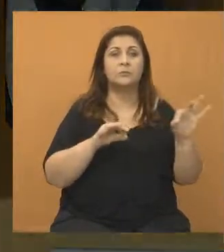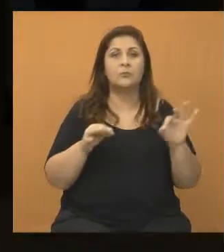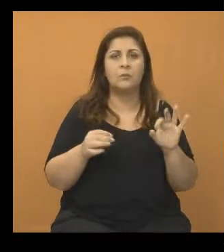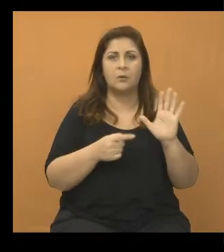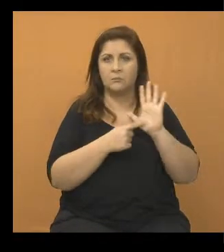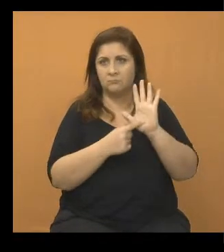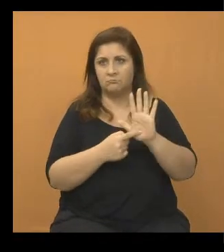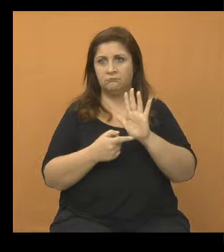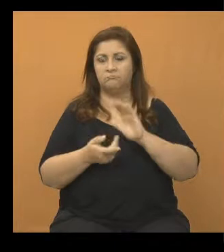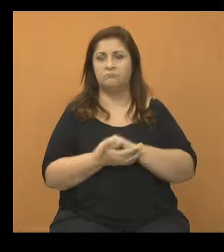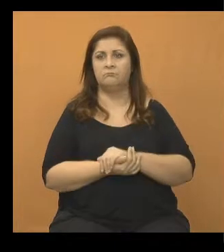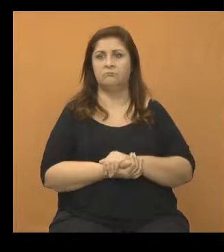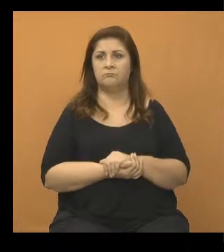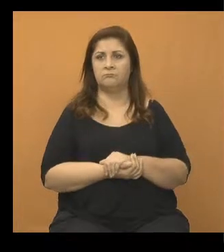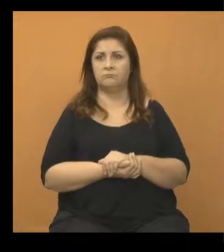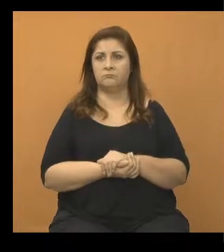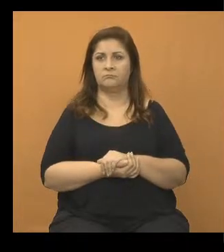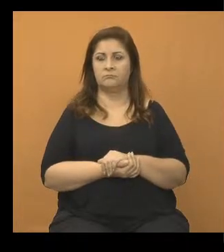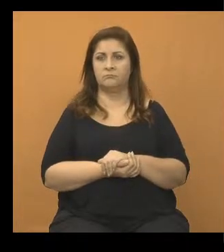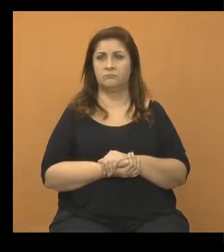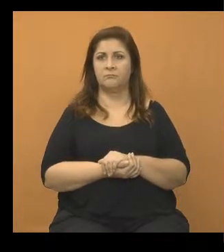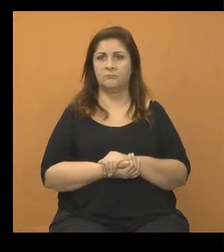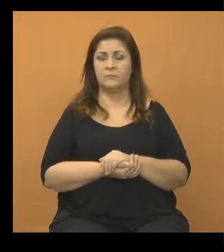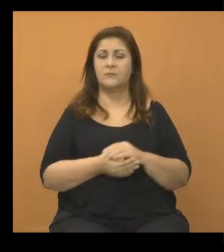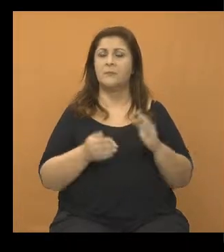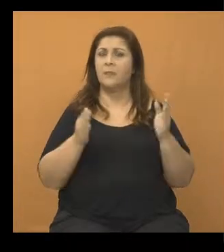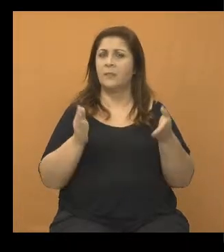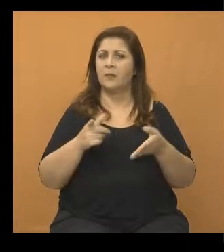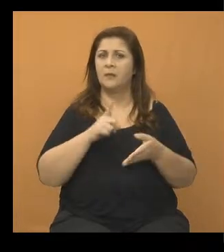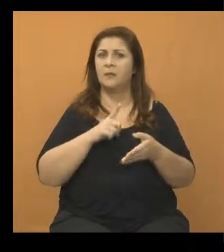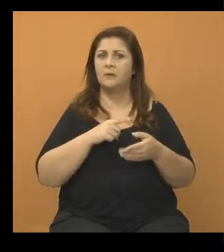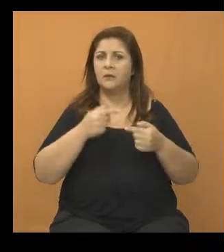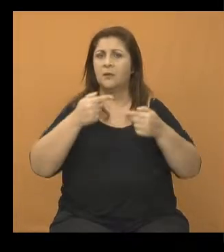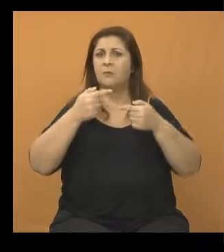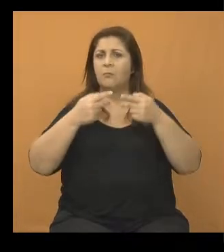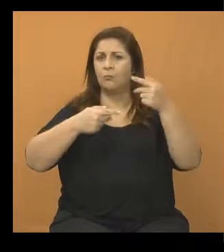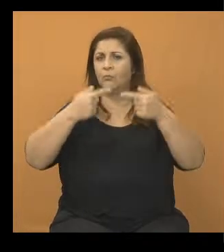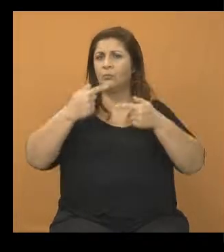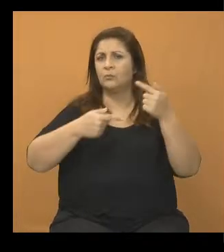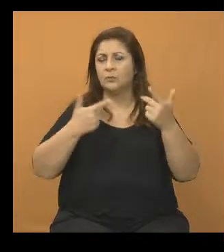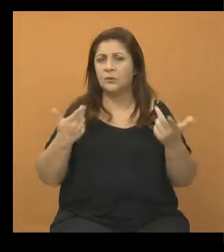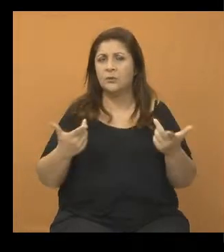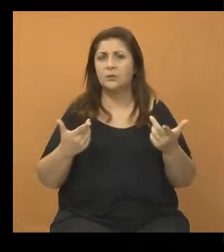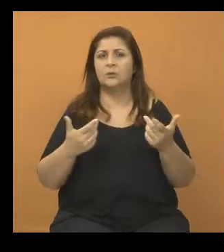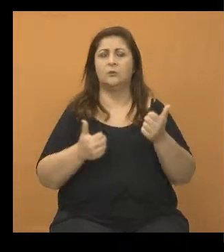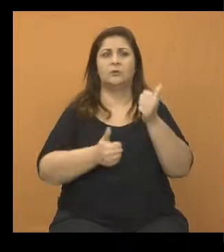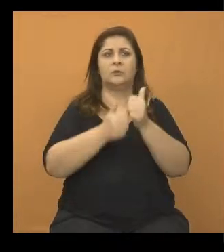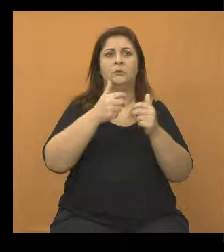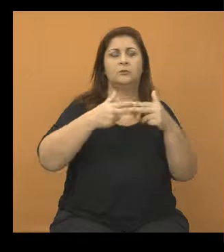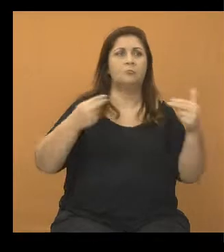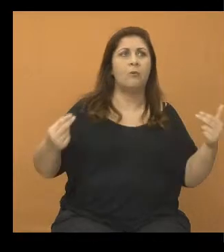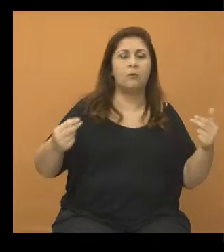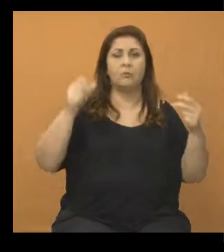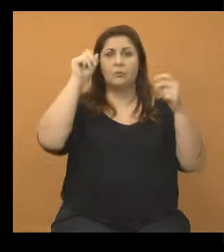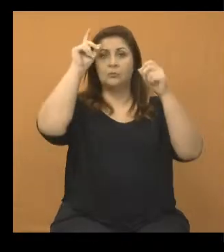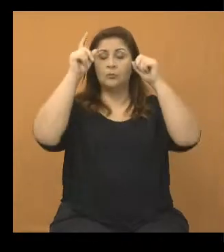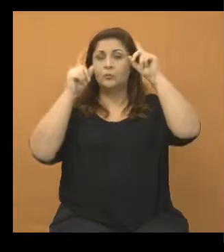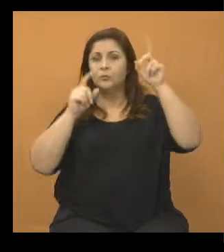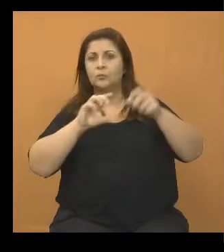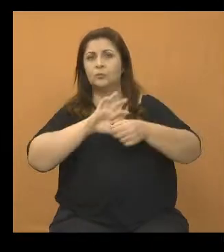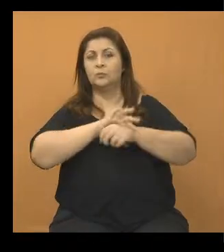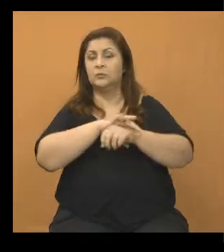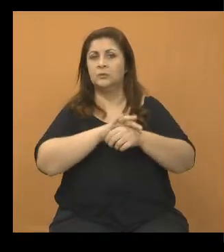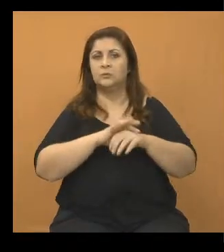falar rapidamente, mas a gente já está numa política de descentralização de esporte, cultura,